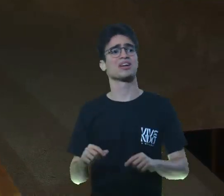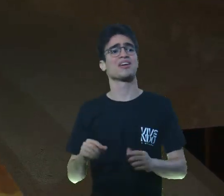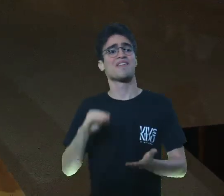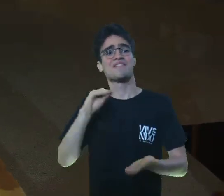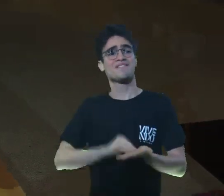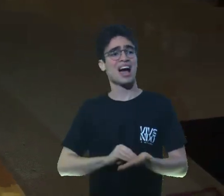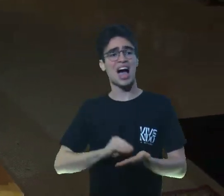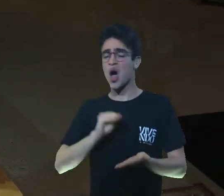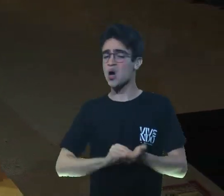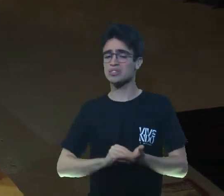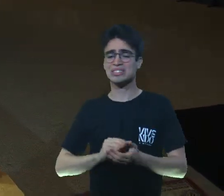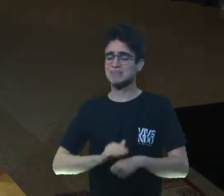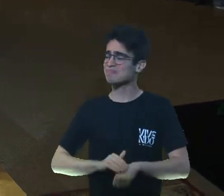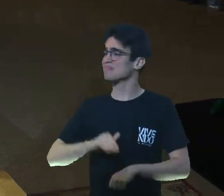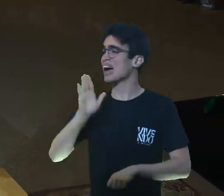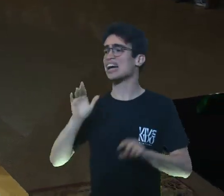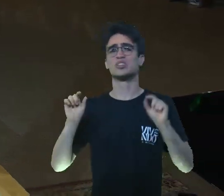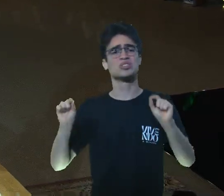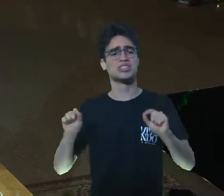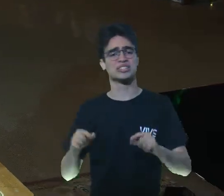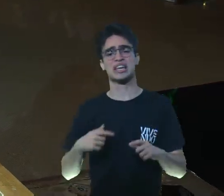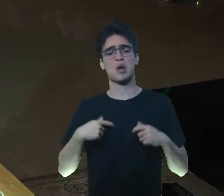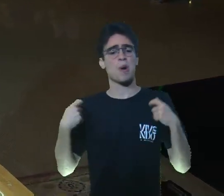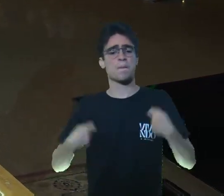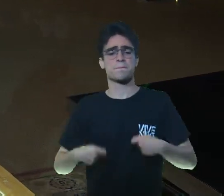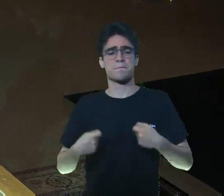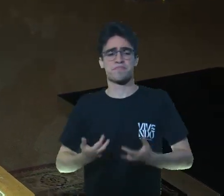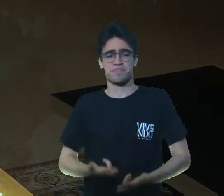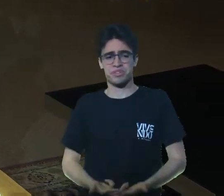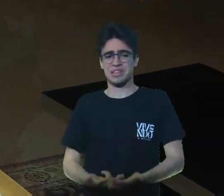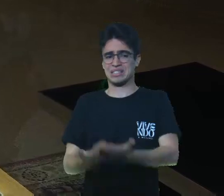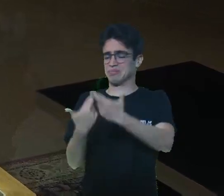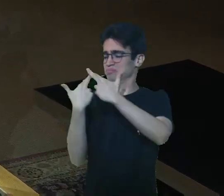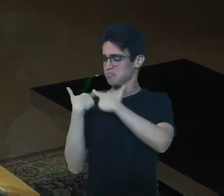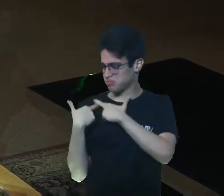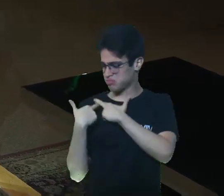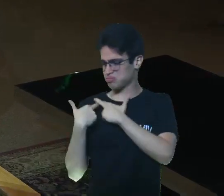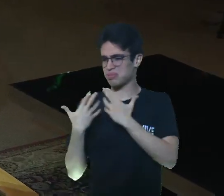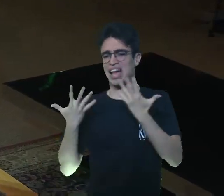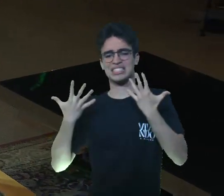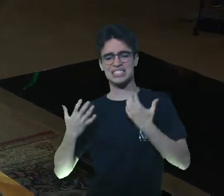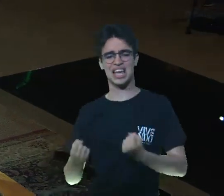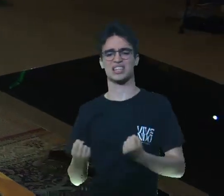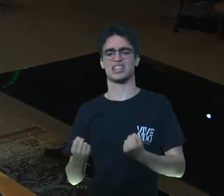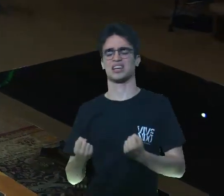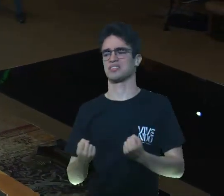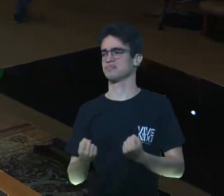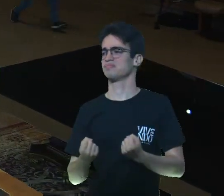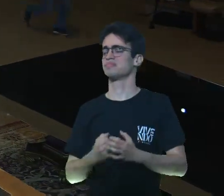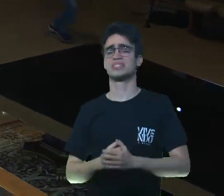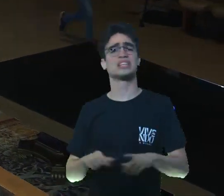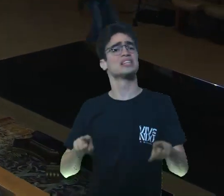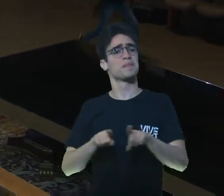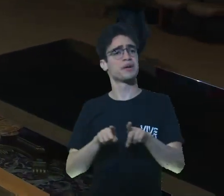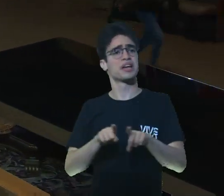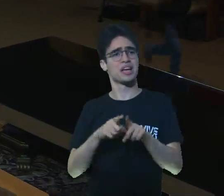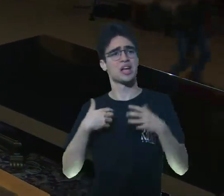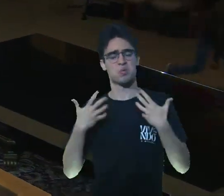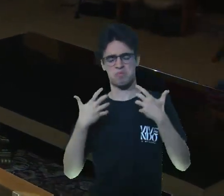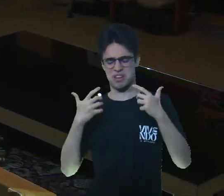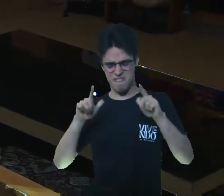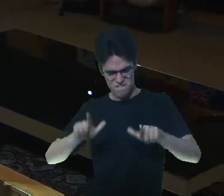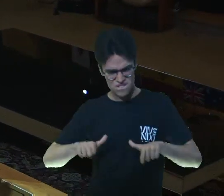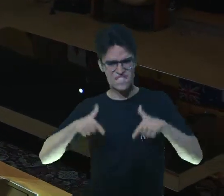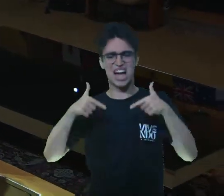mais, me tornar responsável e erguer os meus olhos. E eu quero fazer